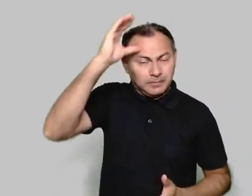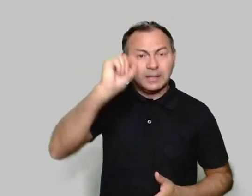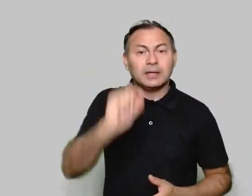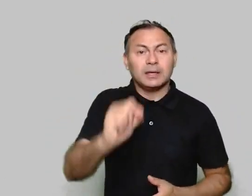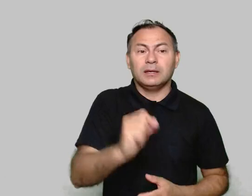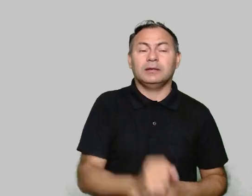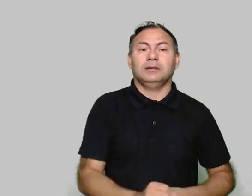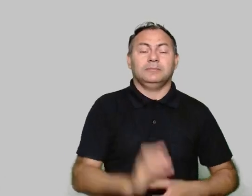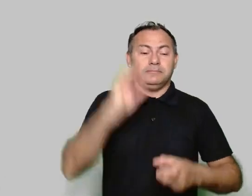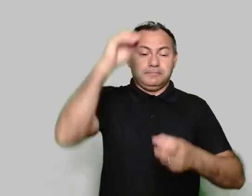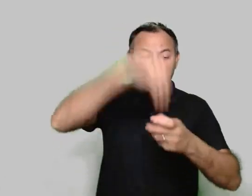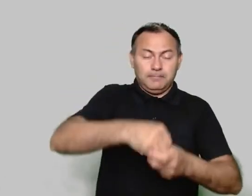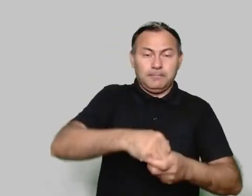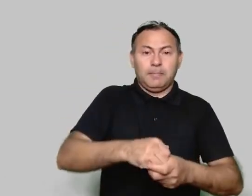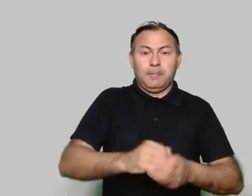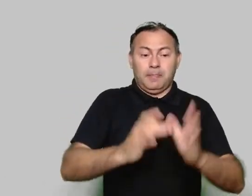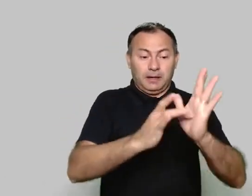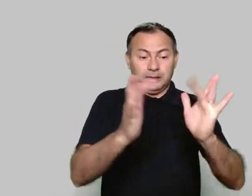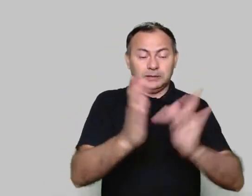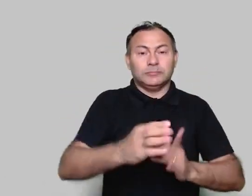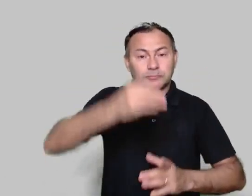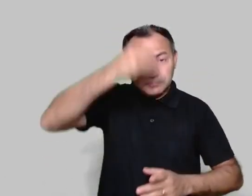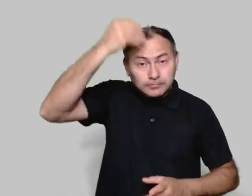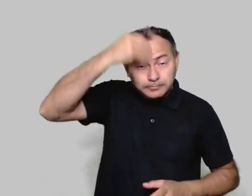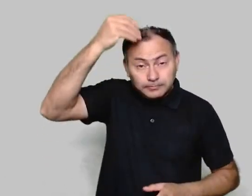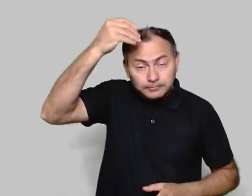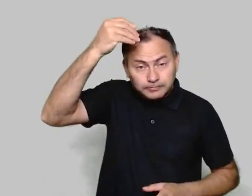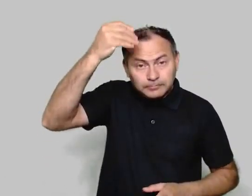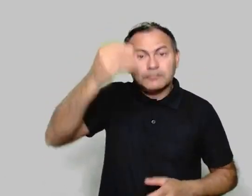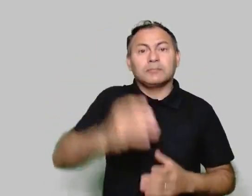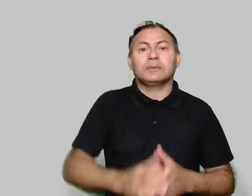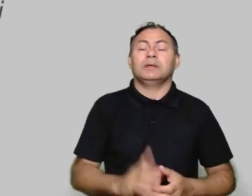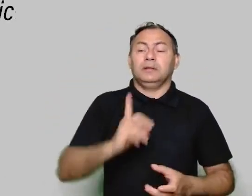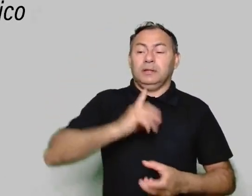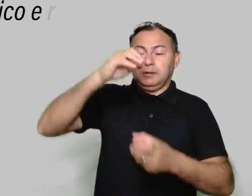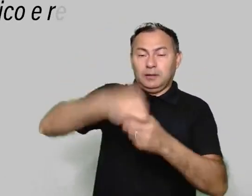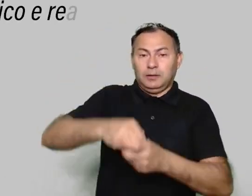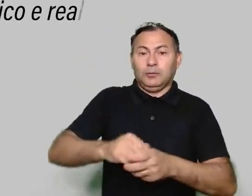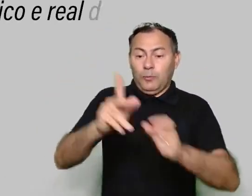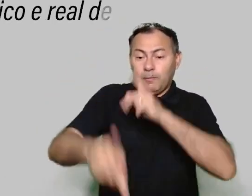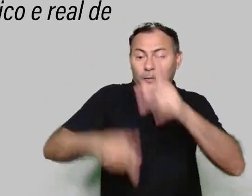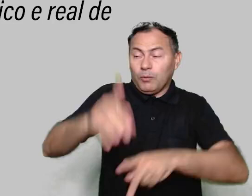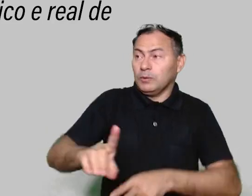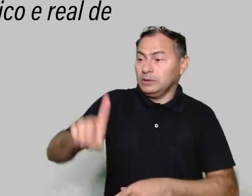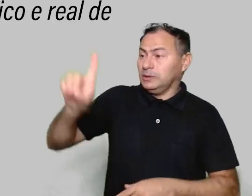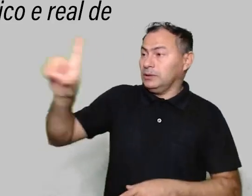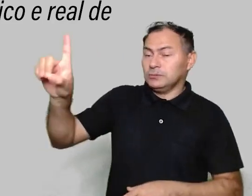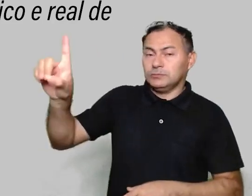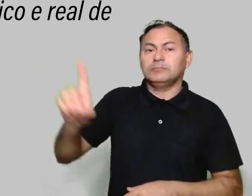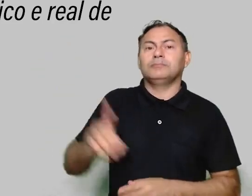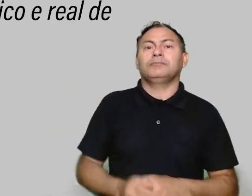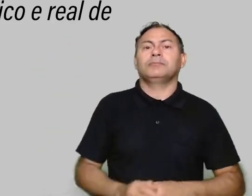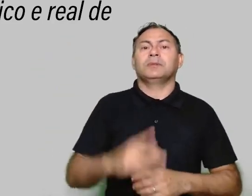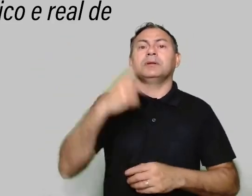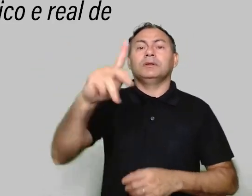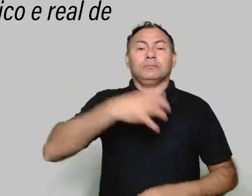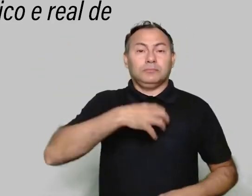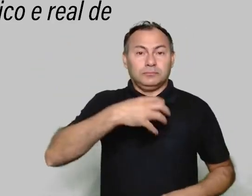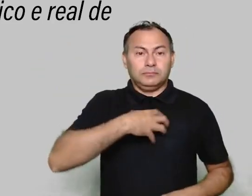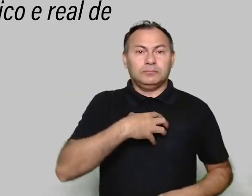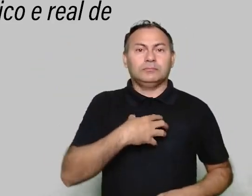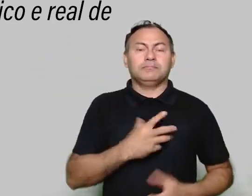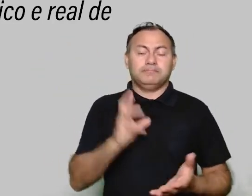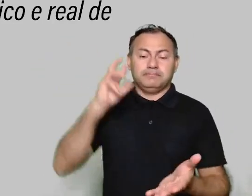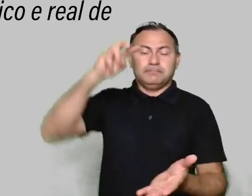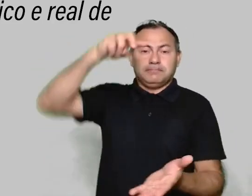cristãos que, incorporados a Cristo pelo batismo, constituídos no povo de Deus, a seu